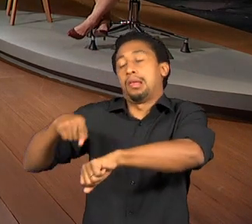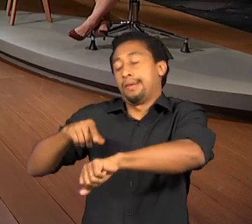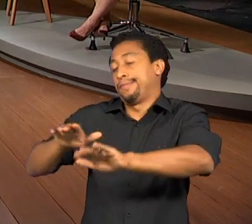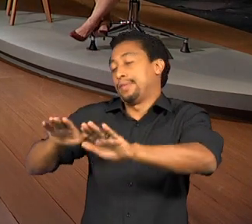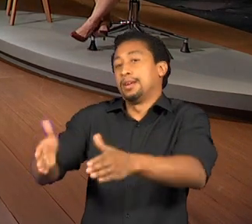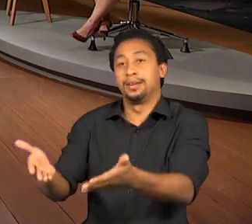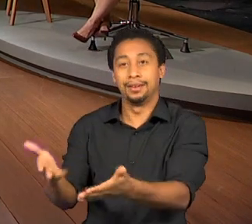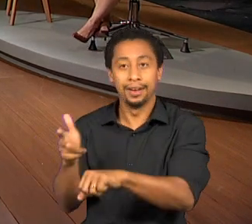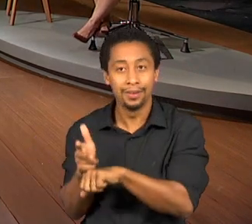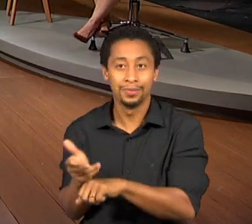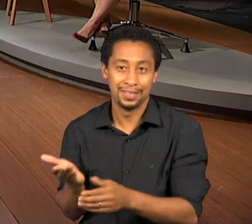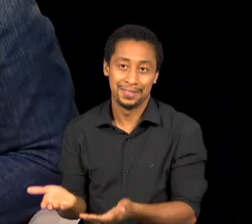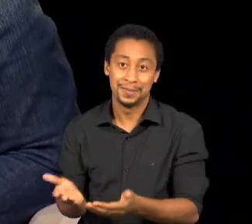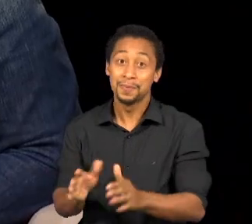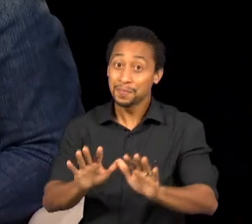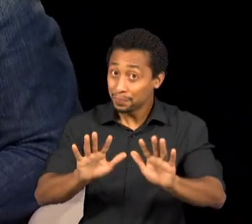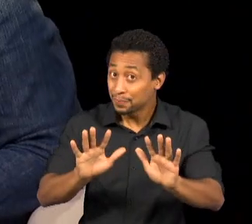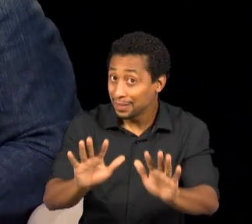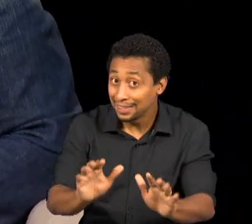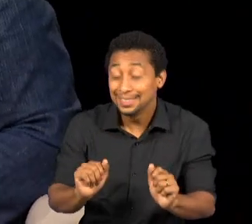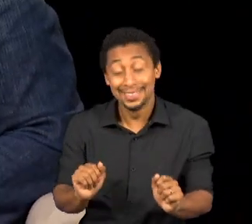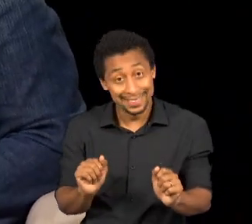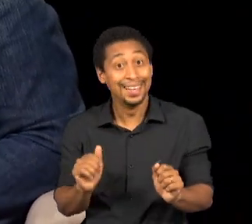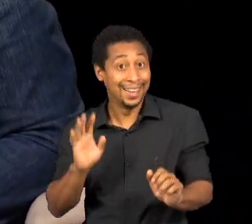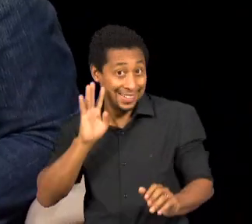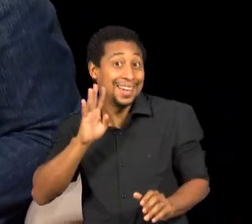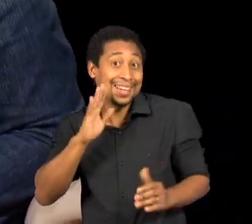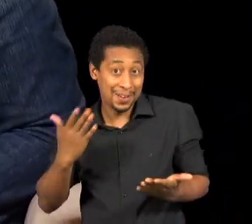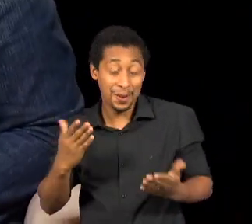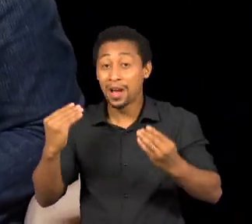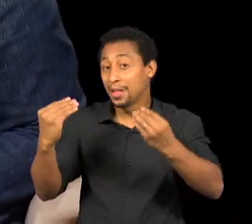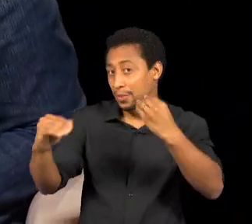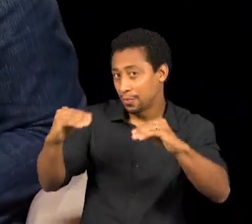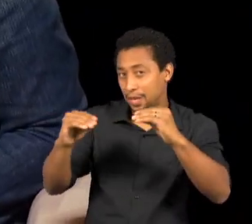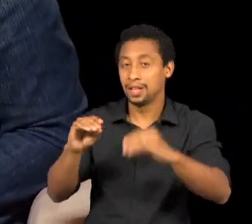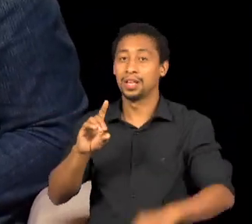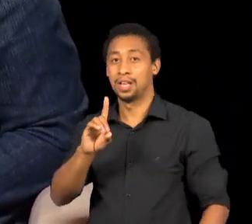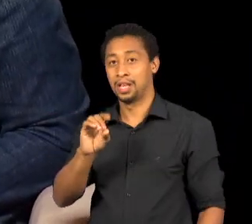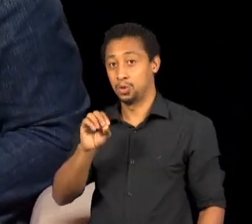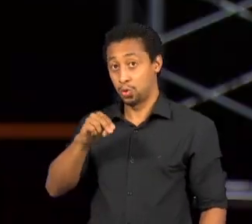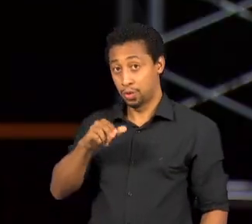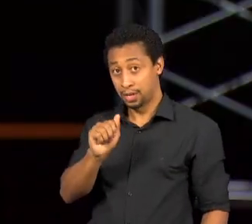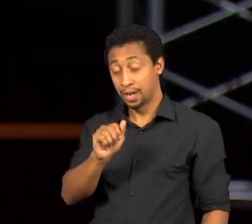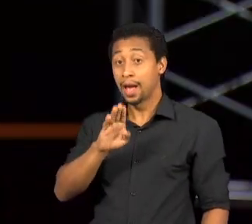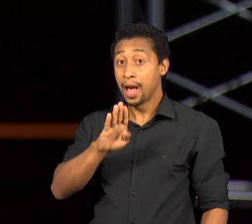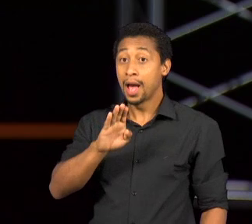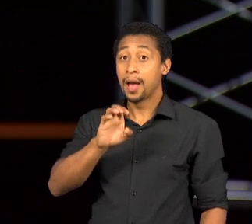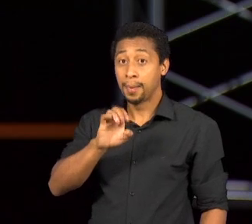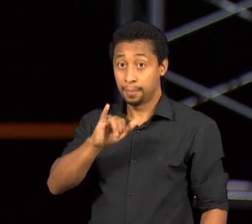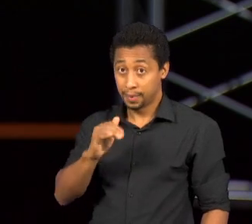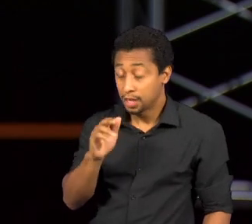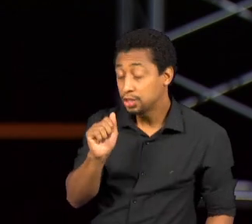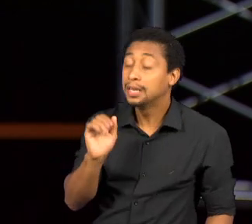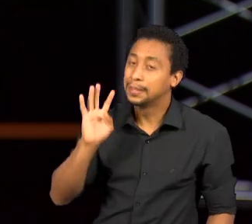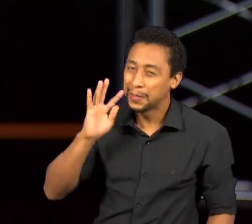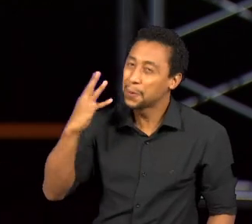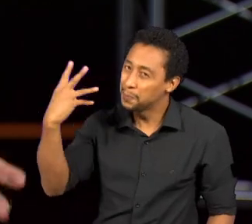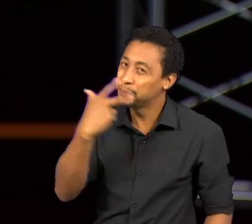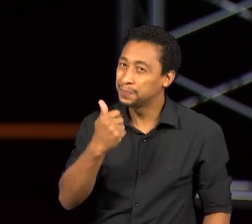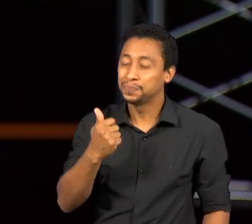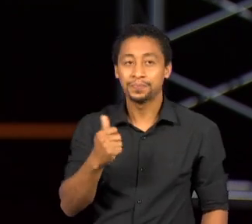Mas, olha, foram assim, Dona Beija é um trabalho lindo, lindo, lindo, lindo, lindo. Maiara, você passou um bom